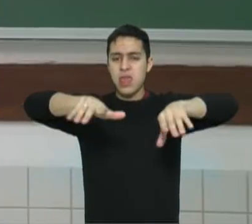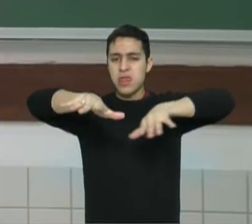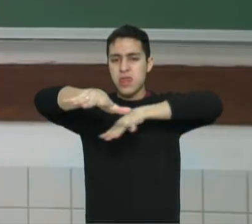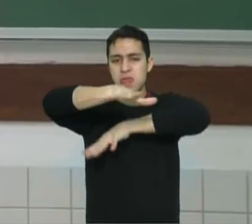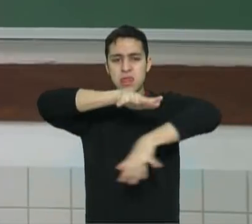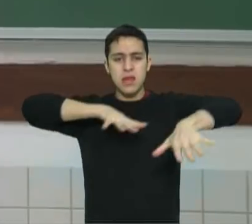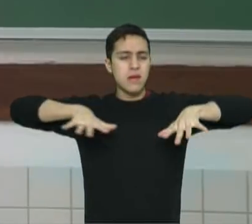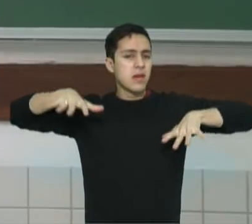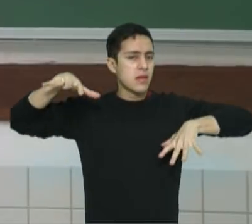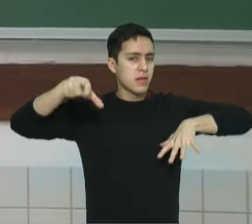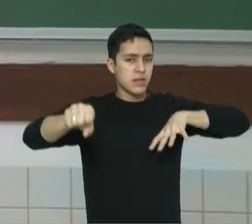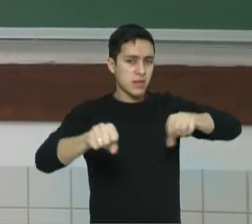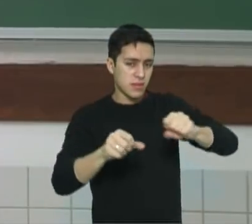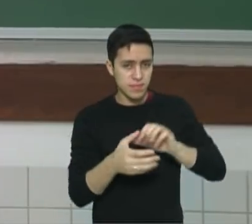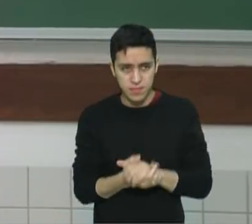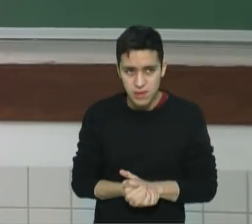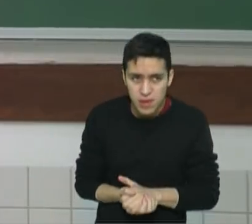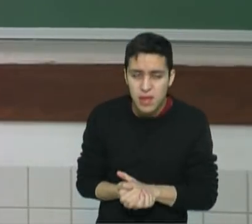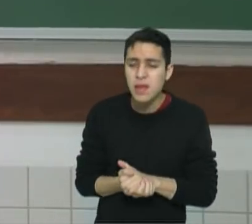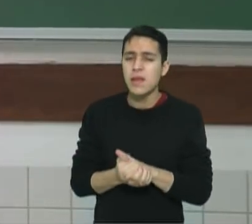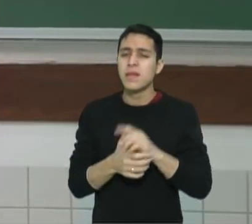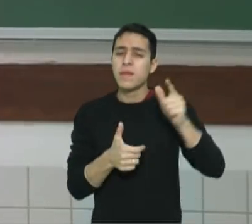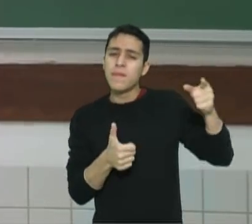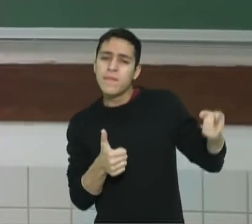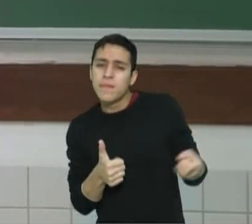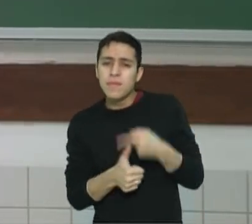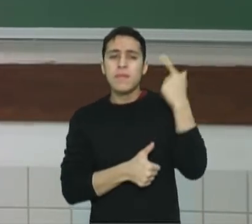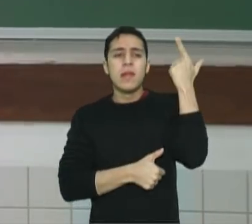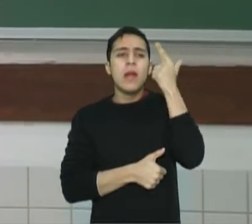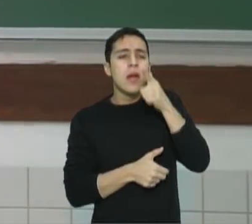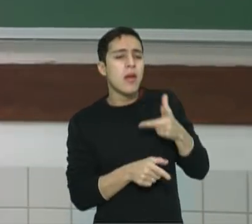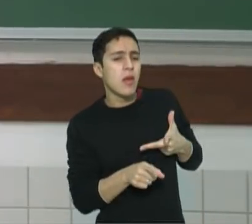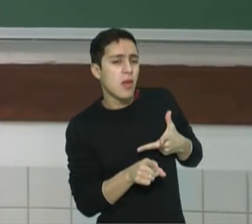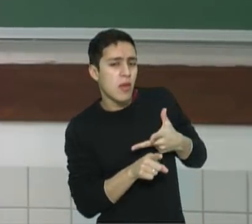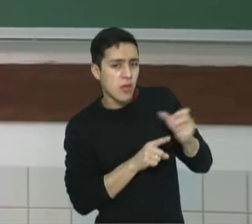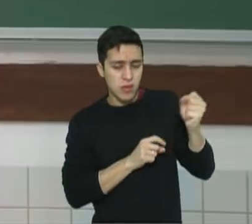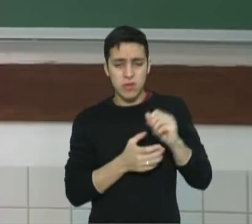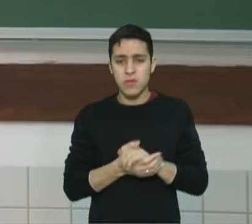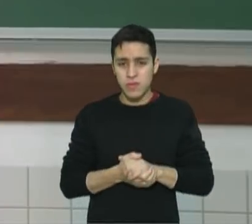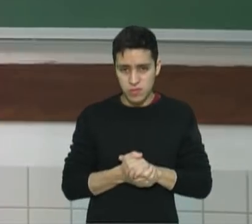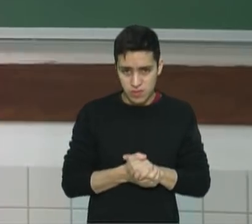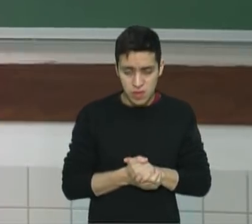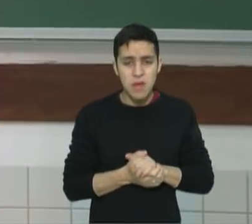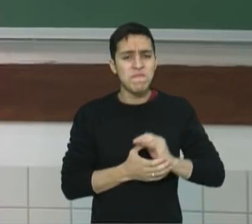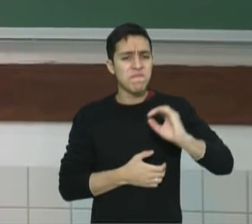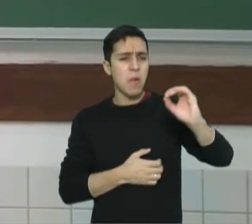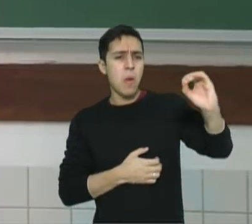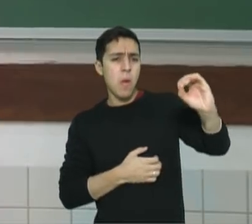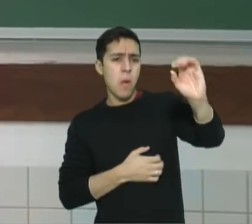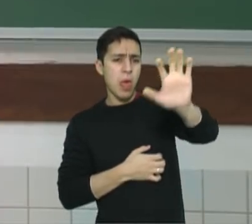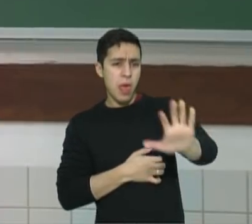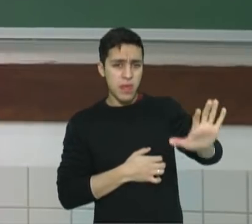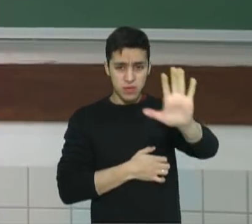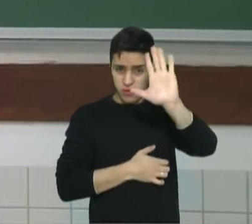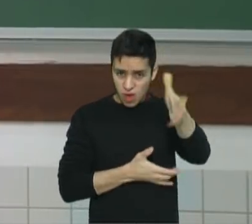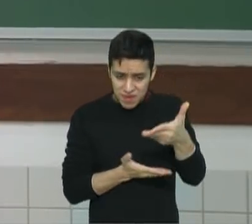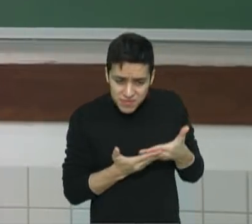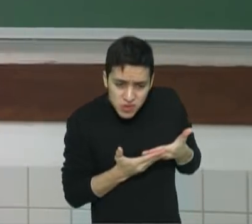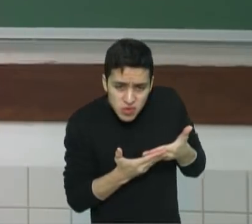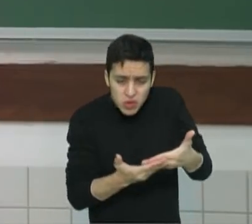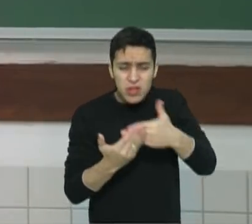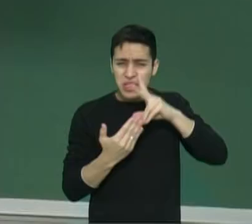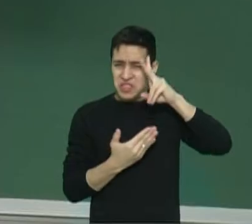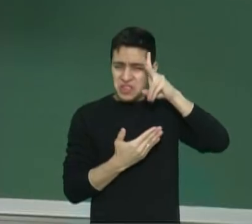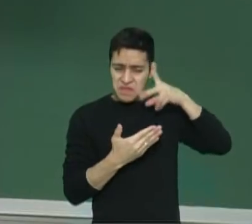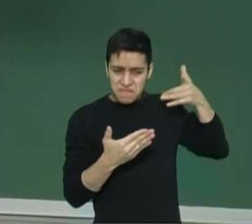que se faz é a noção da conquista do Oeste. Então, lembrem-se, vocês viram em história isso em vários momentos e aparece muito